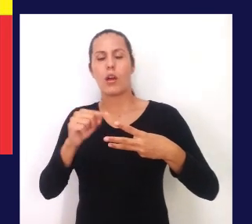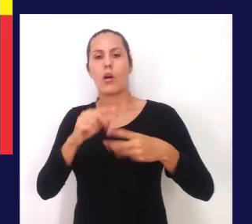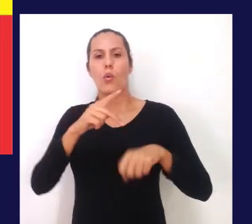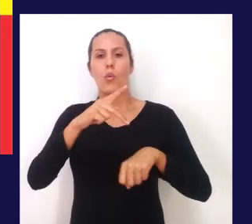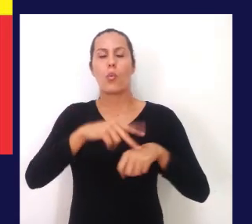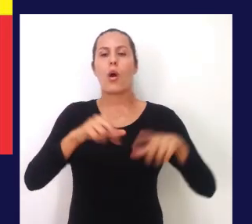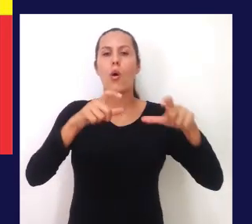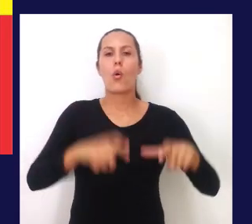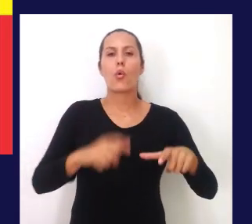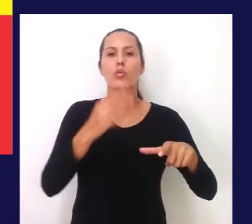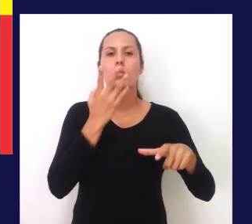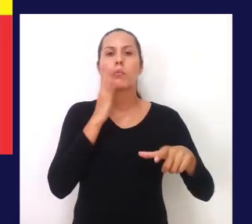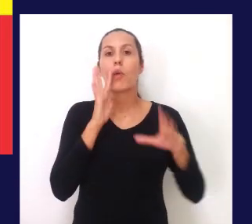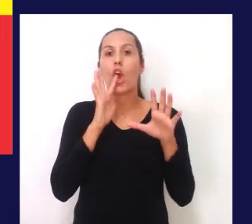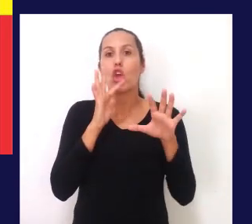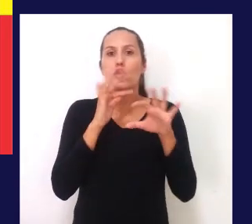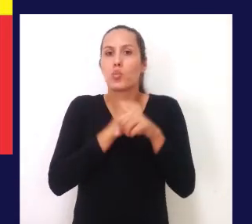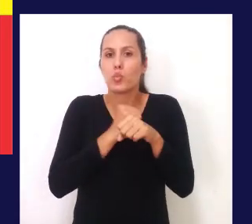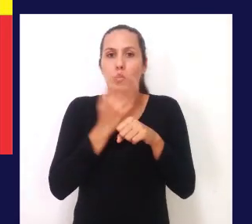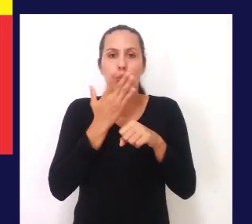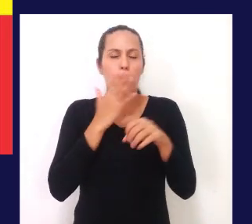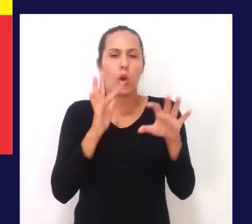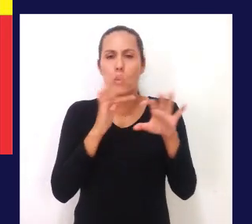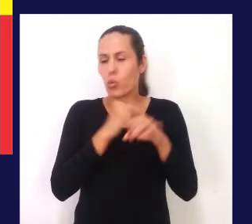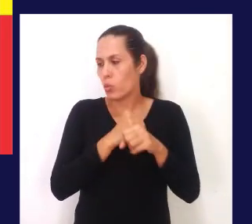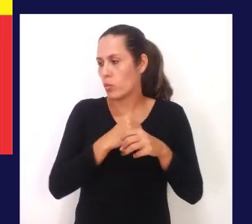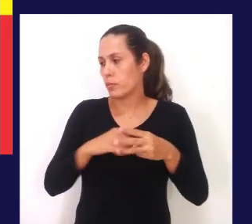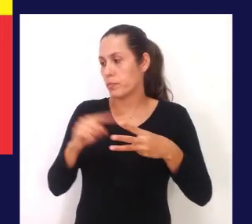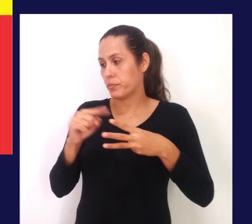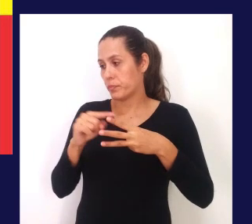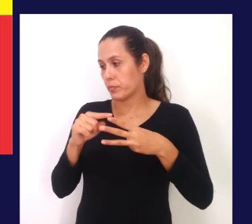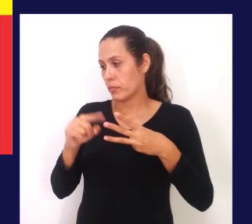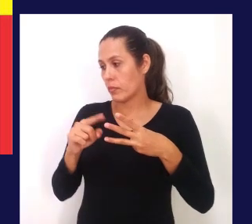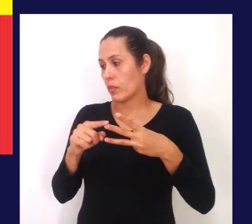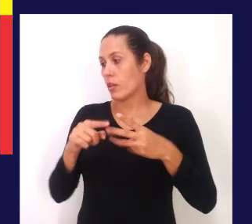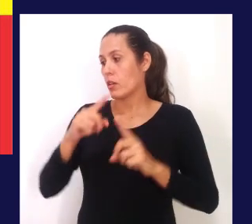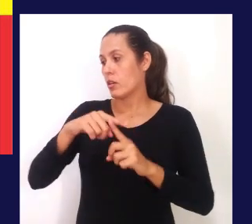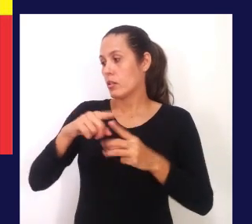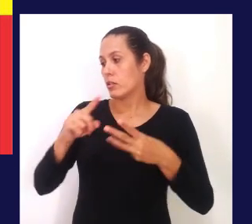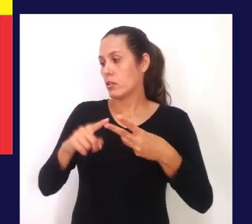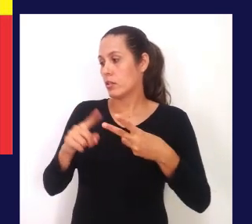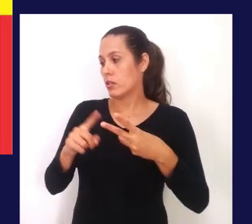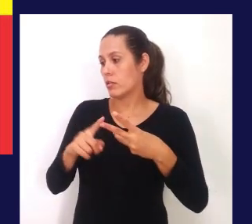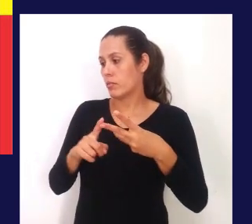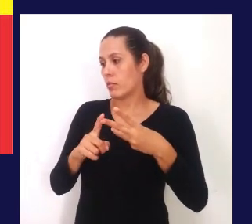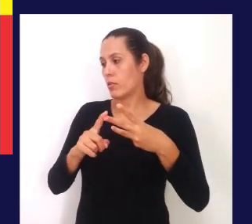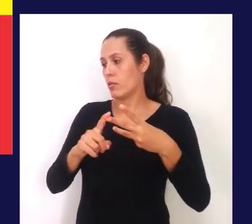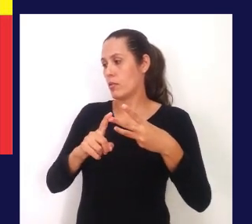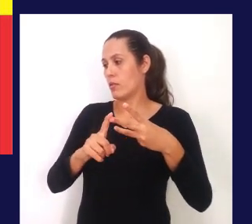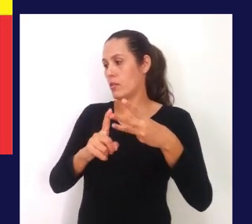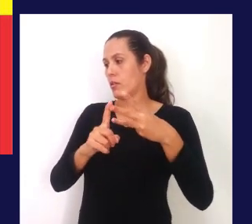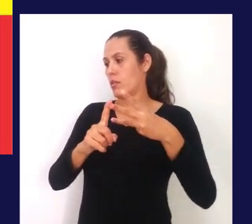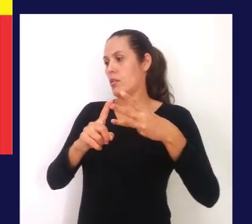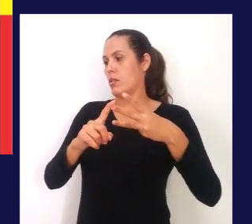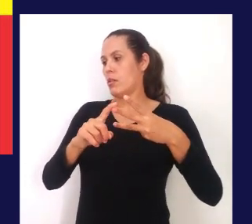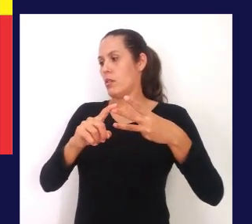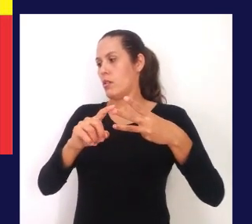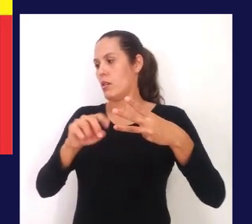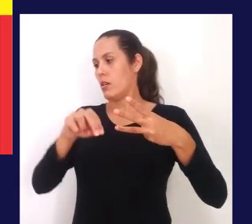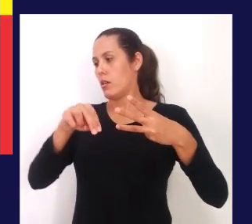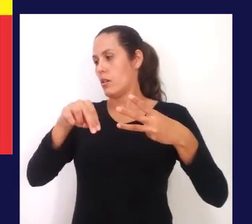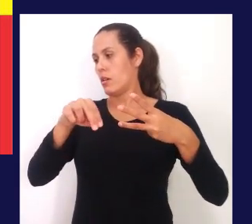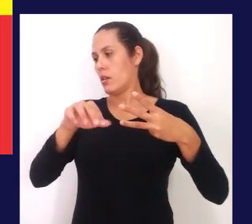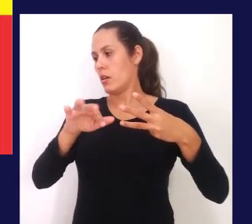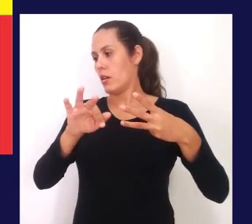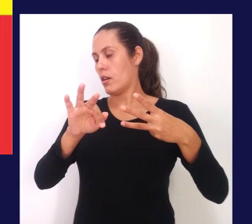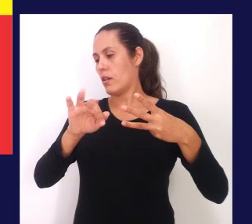principais tipos de minerais. A gente vai encontrar o feldspato e vai encontrar o piroxogênio. Esse tipo